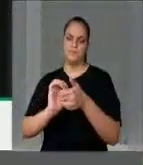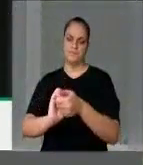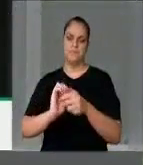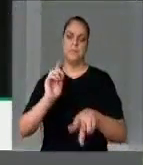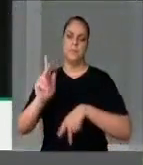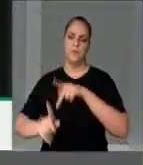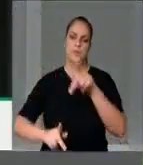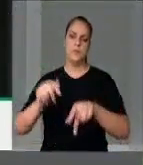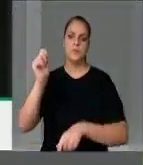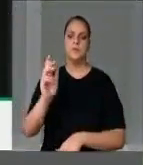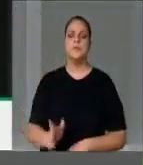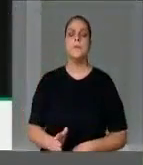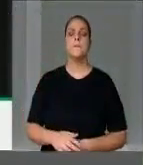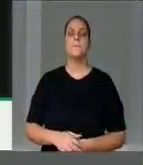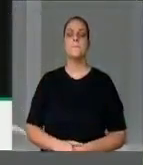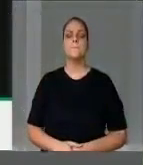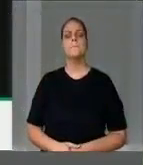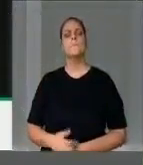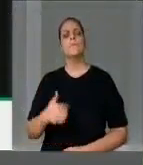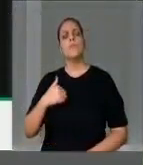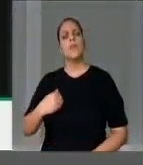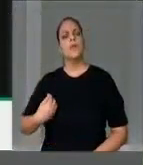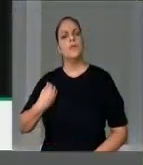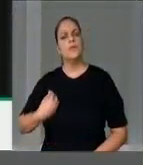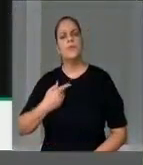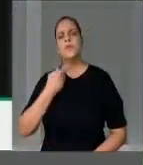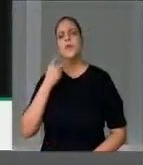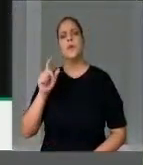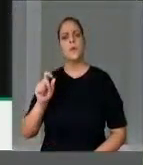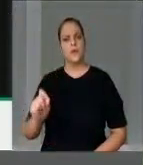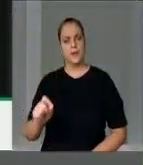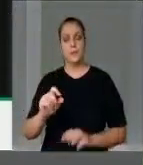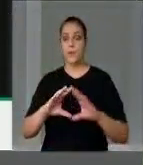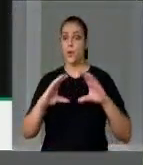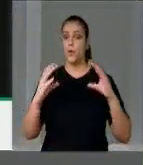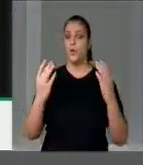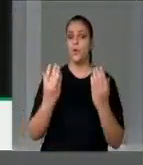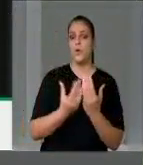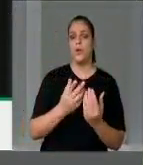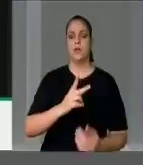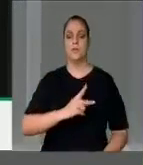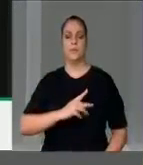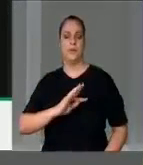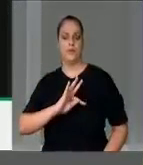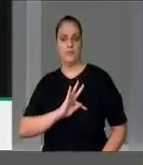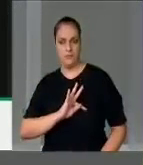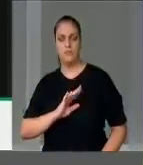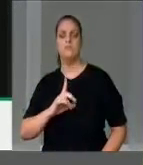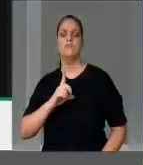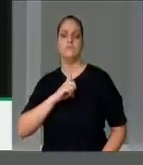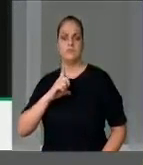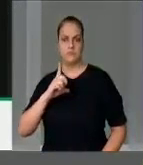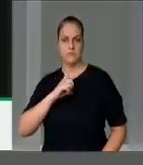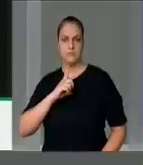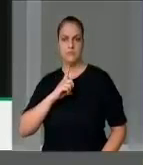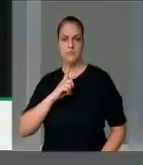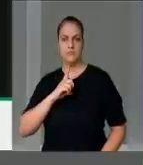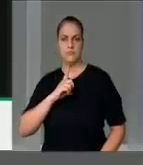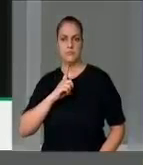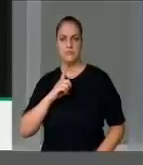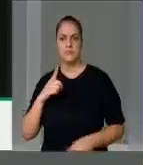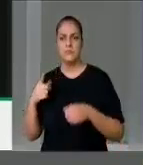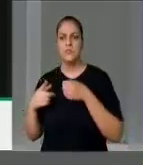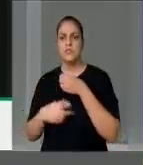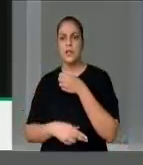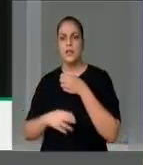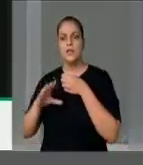o Congresso do Partido dos Trabalhadores, Congresso do PT, que se realiza hoje.